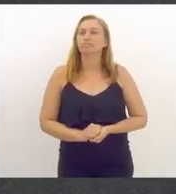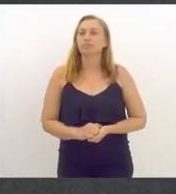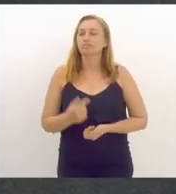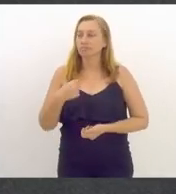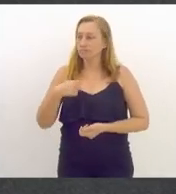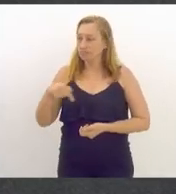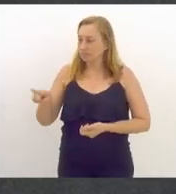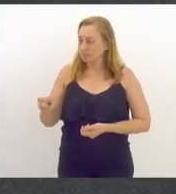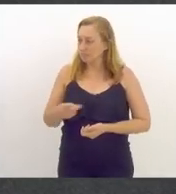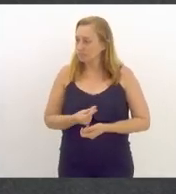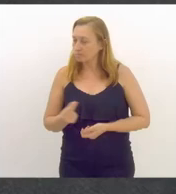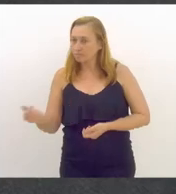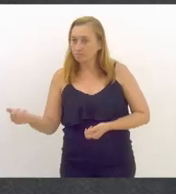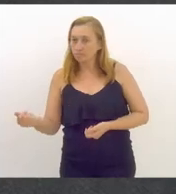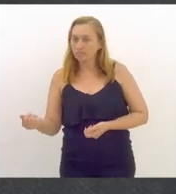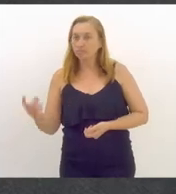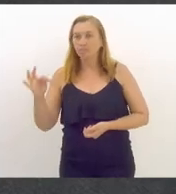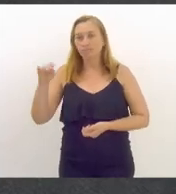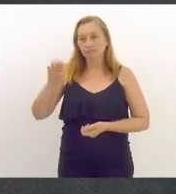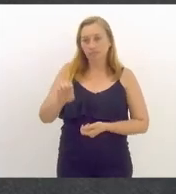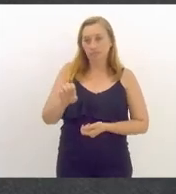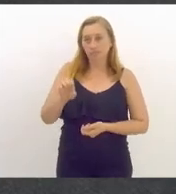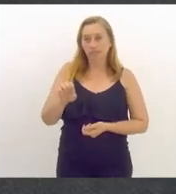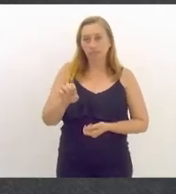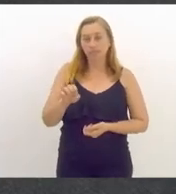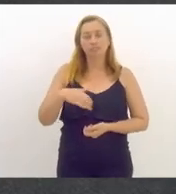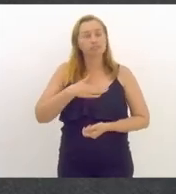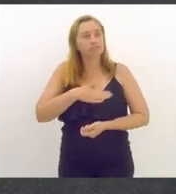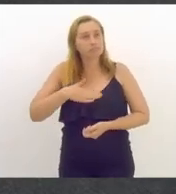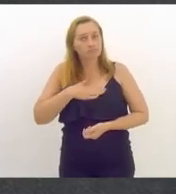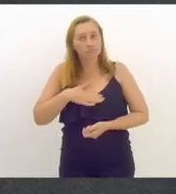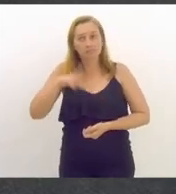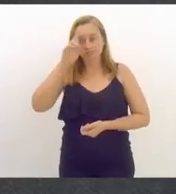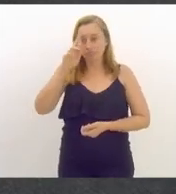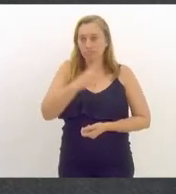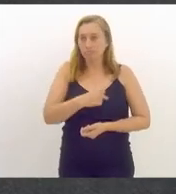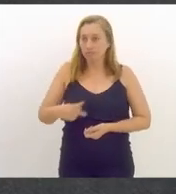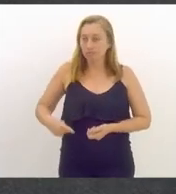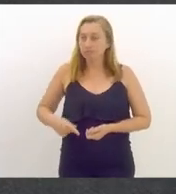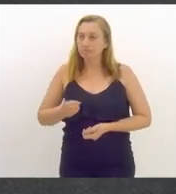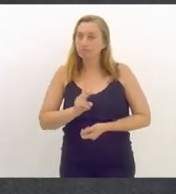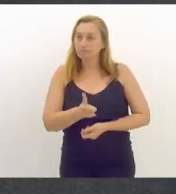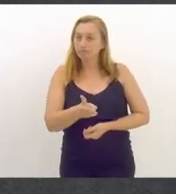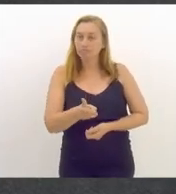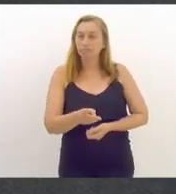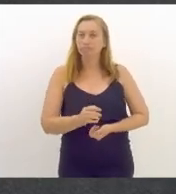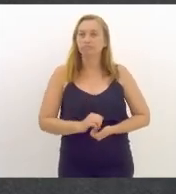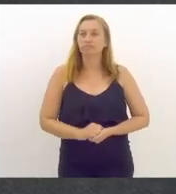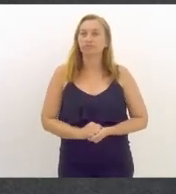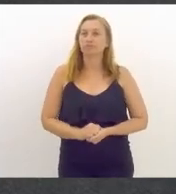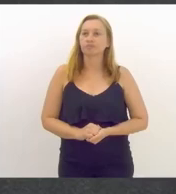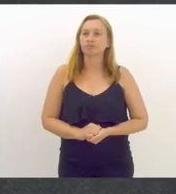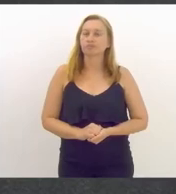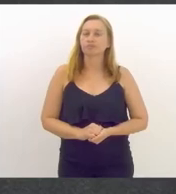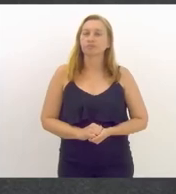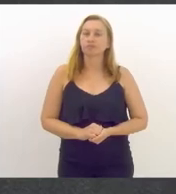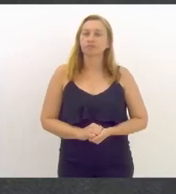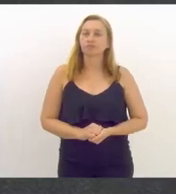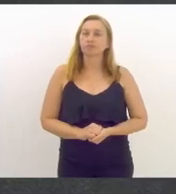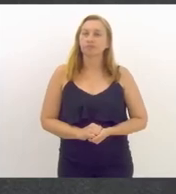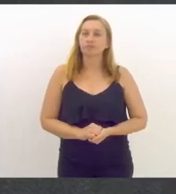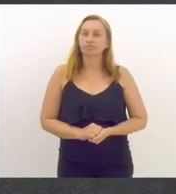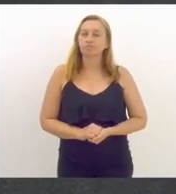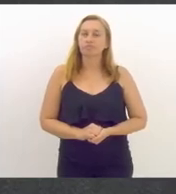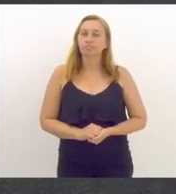ausente porque fui no gabinete e gostaria Presidente como sempre ter a